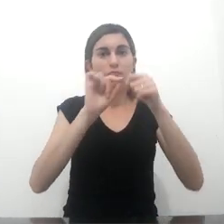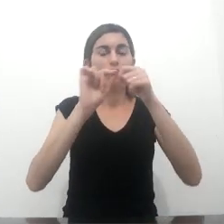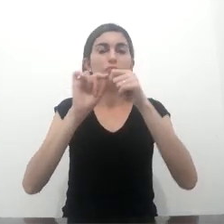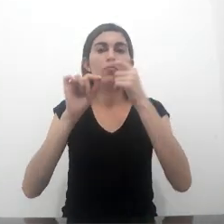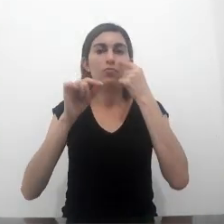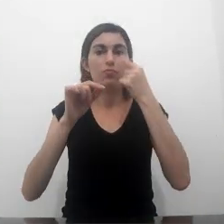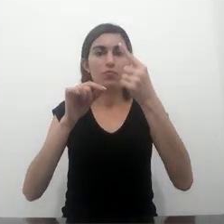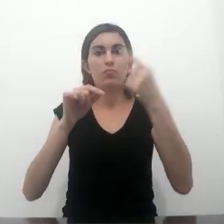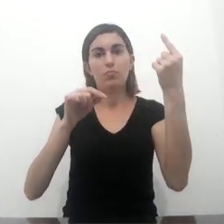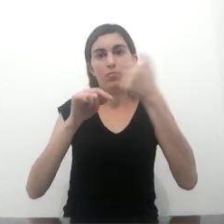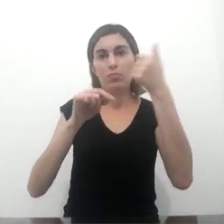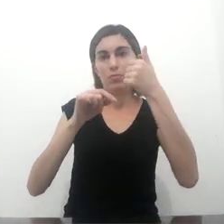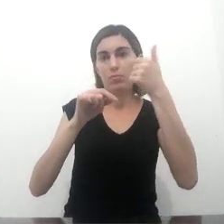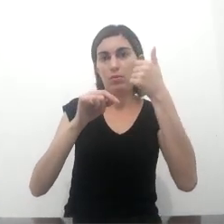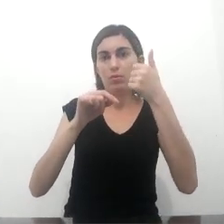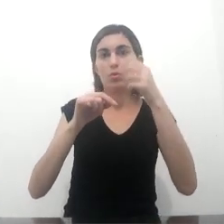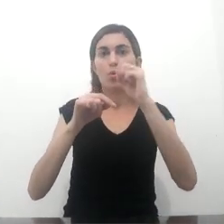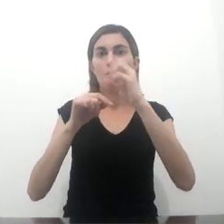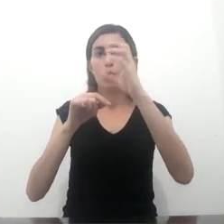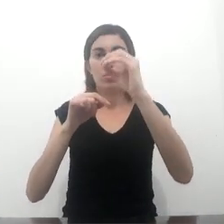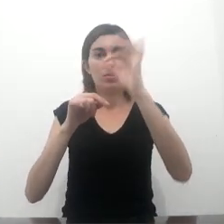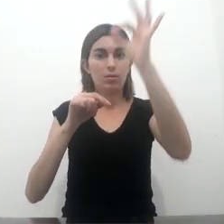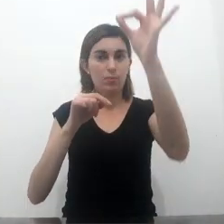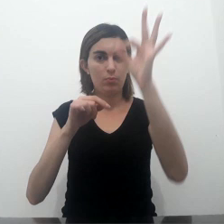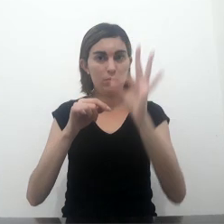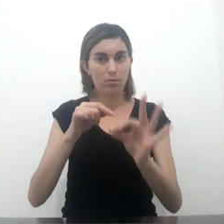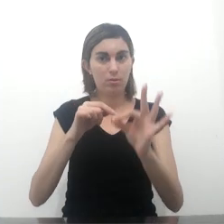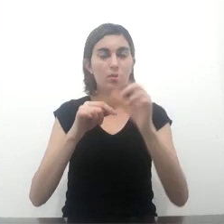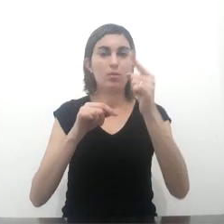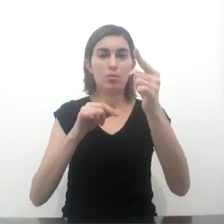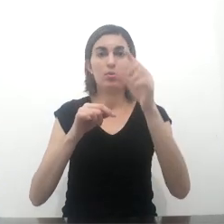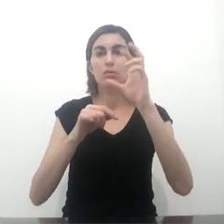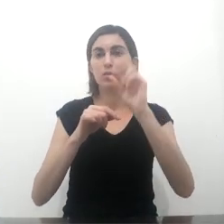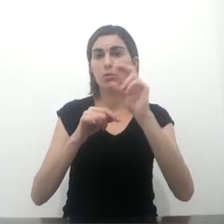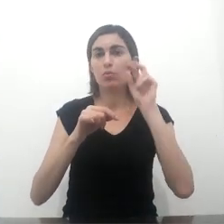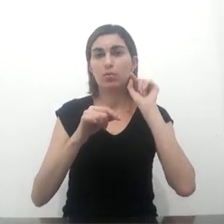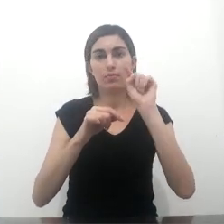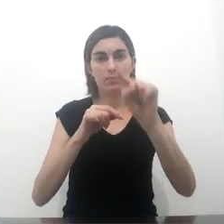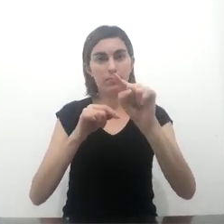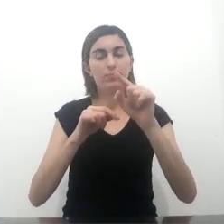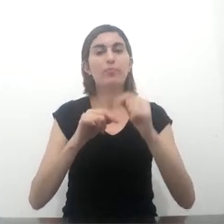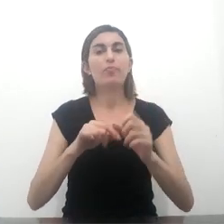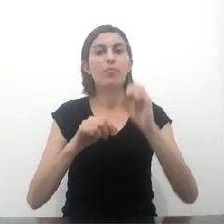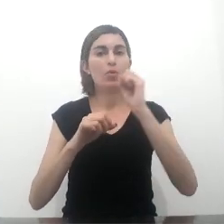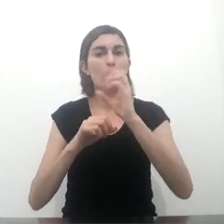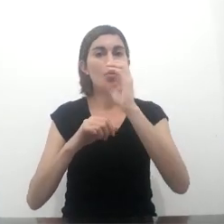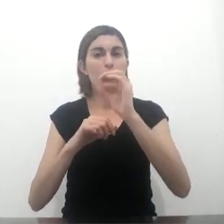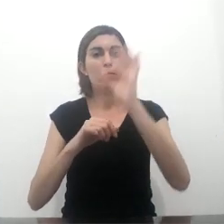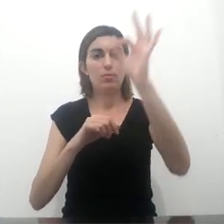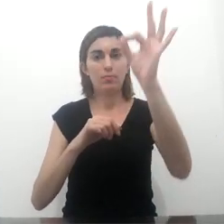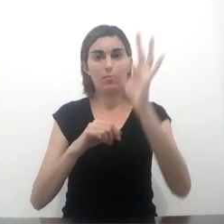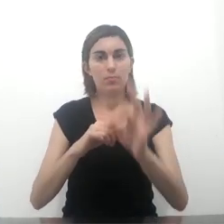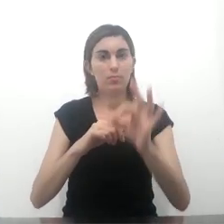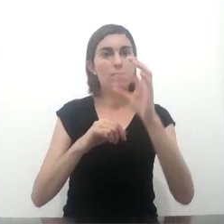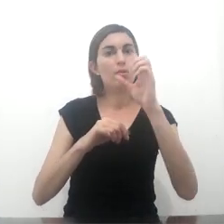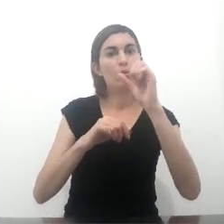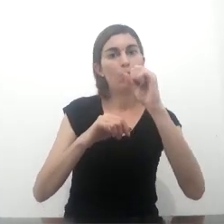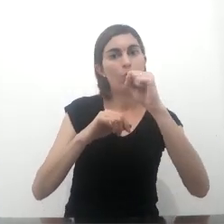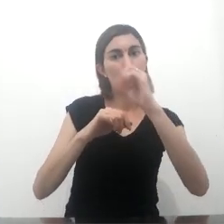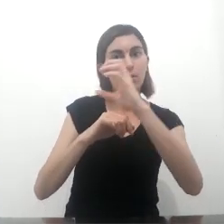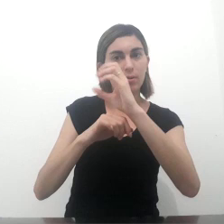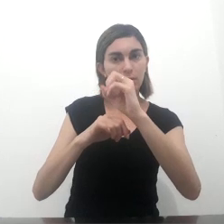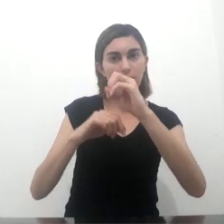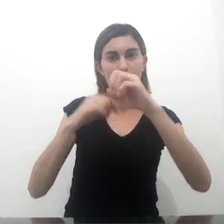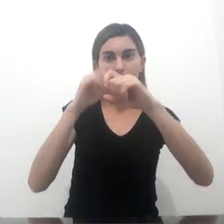o seguinte. Primeiro modo, 80% de 50 mil. 80% é